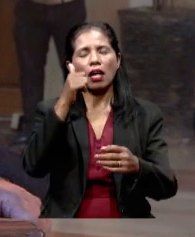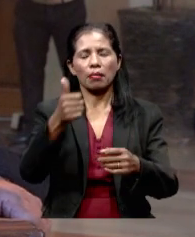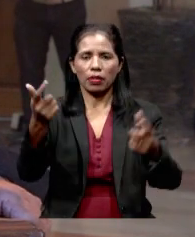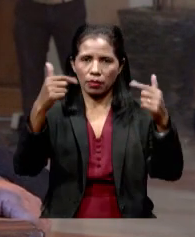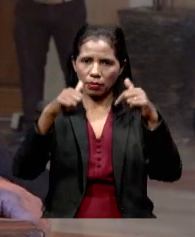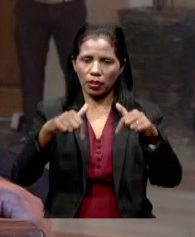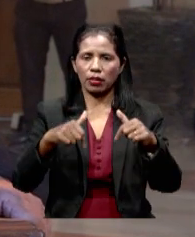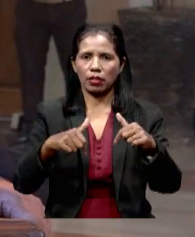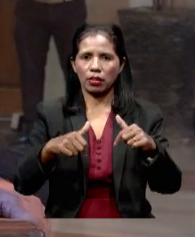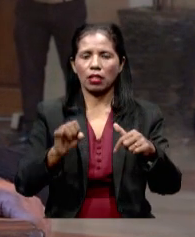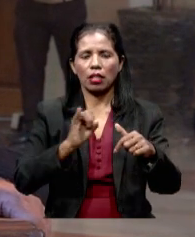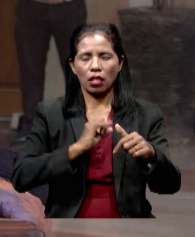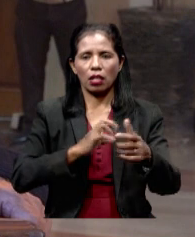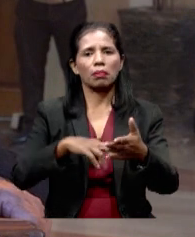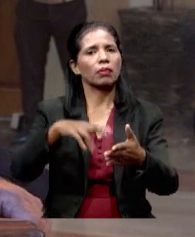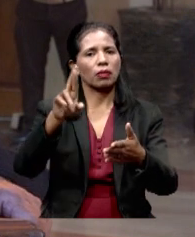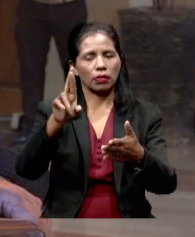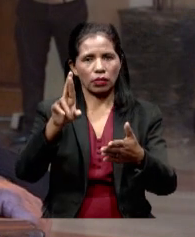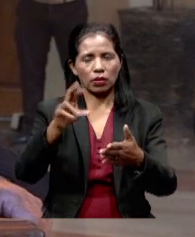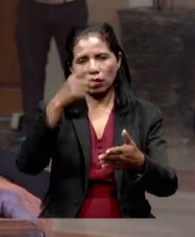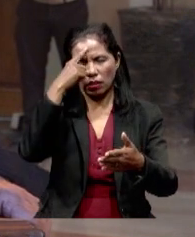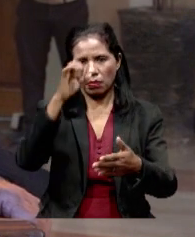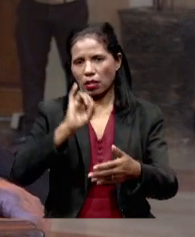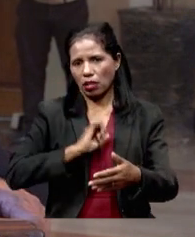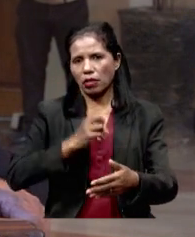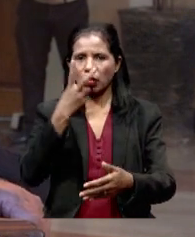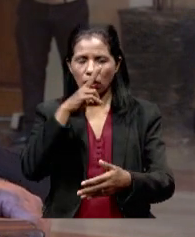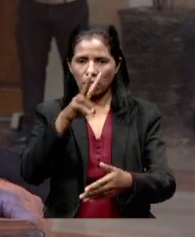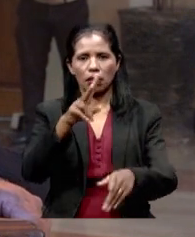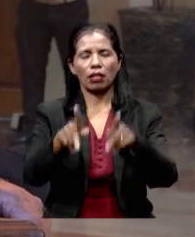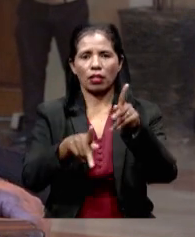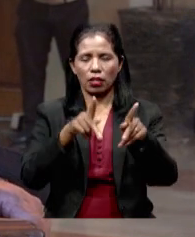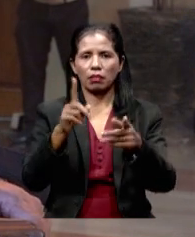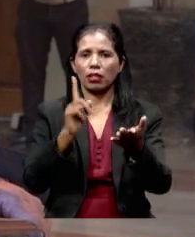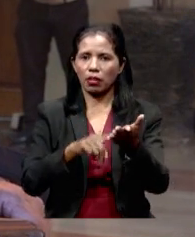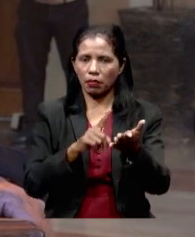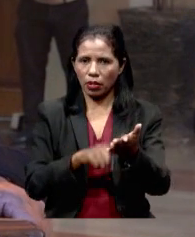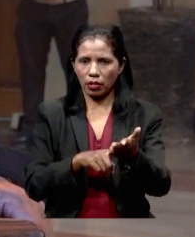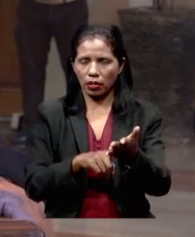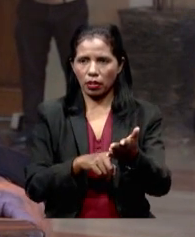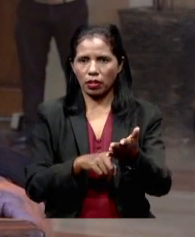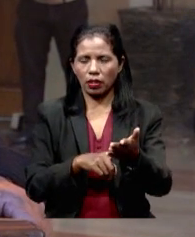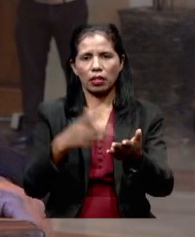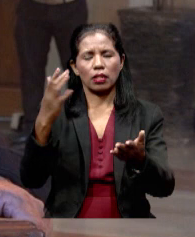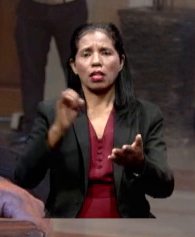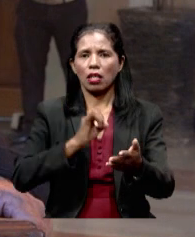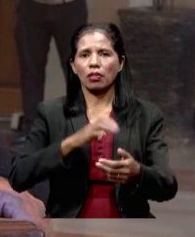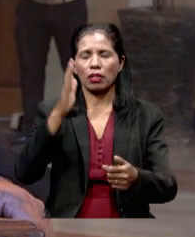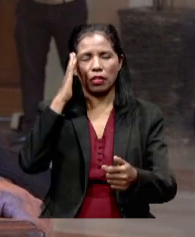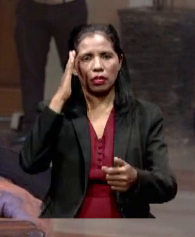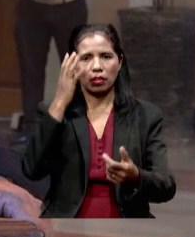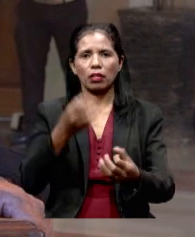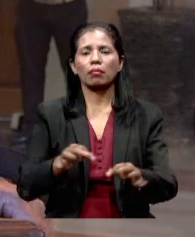ao promulga, também o acompanha pessoalmente, debate, né? E ao atene,